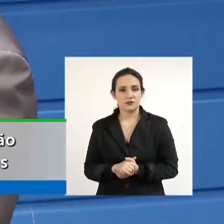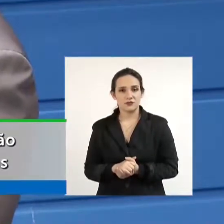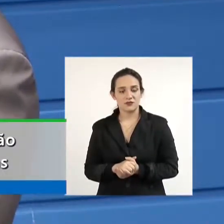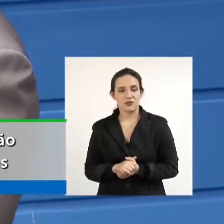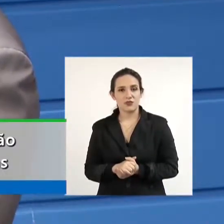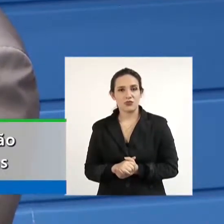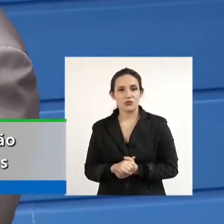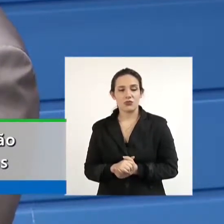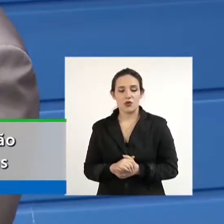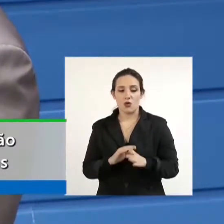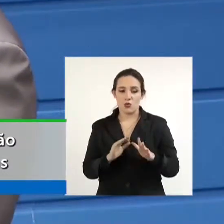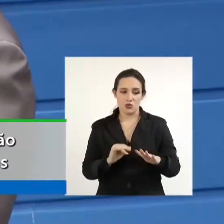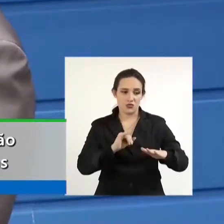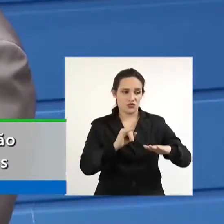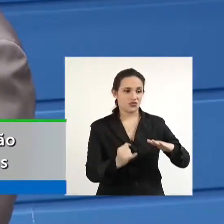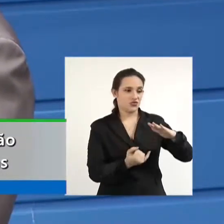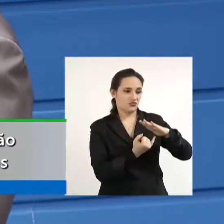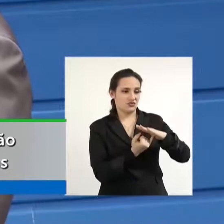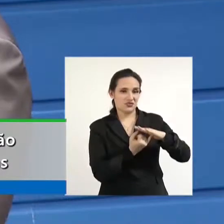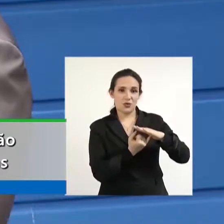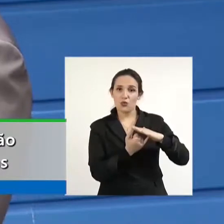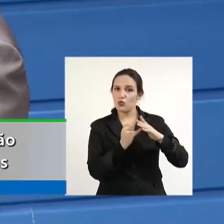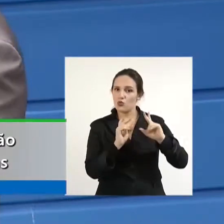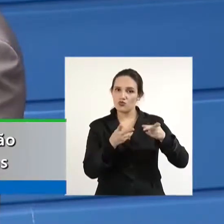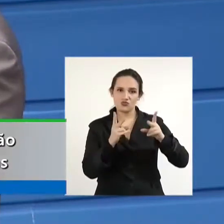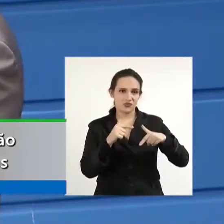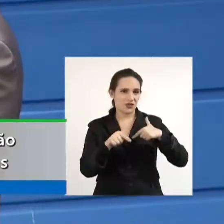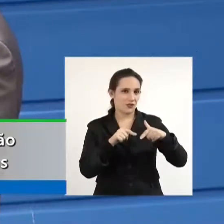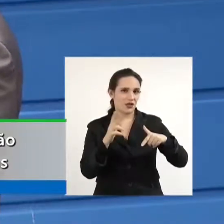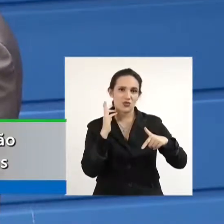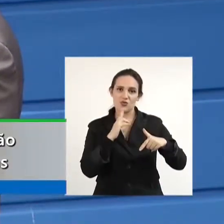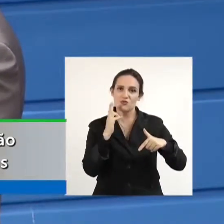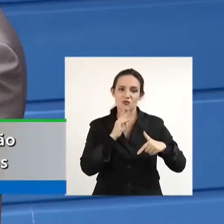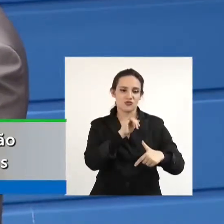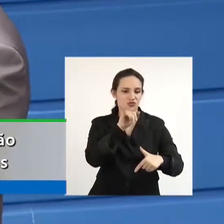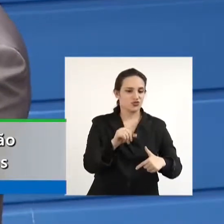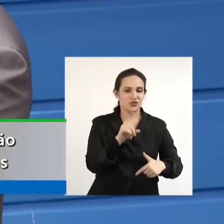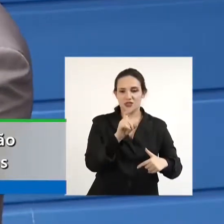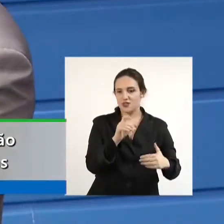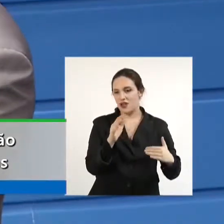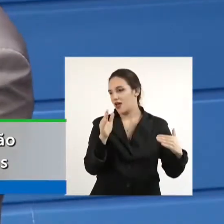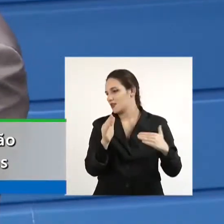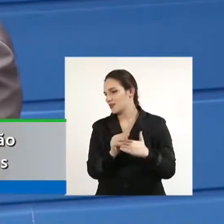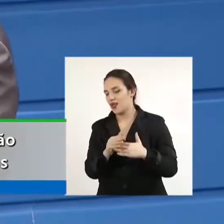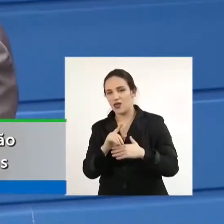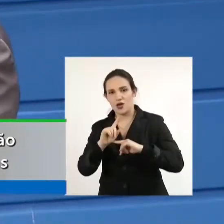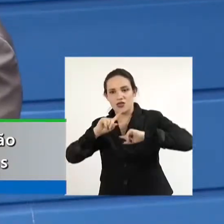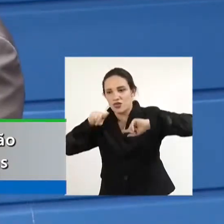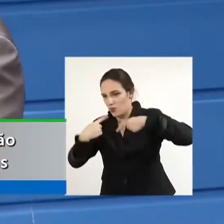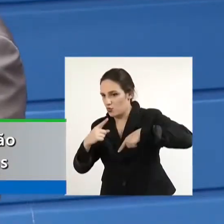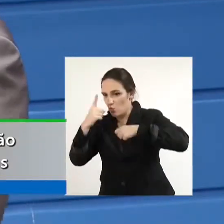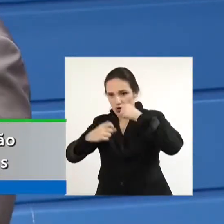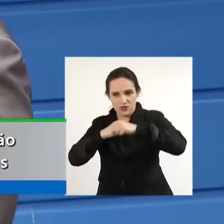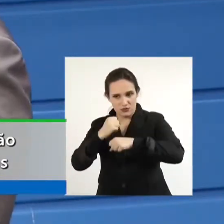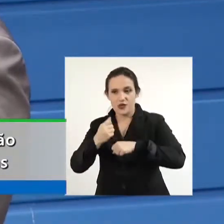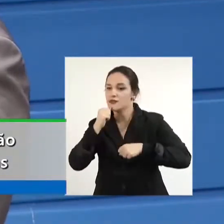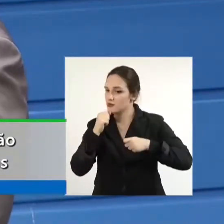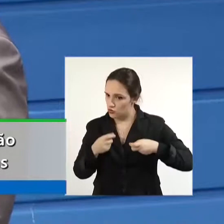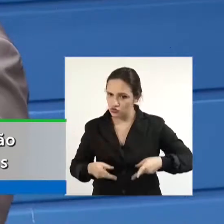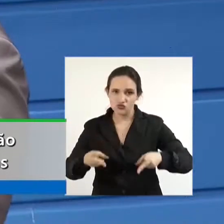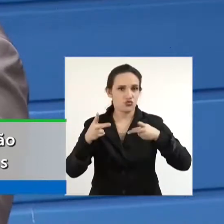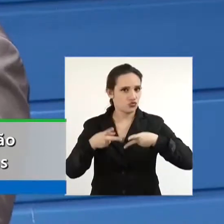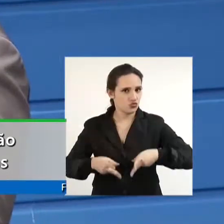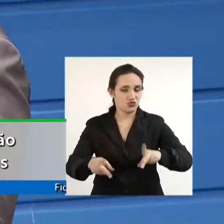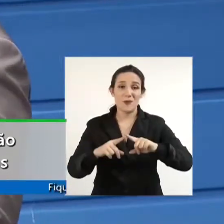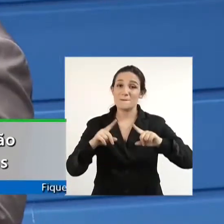elas funcionam de janeiro a janeiro, E aí, em janeiro, começa a fazer o chamamento para fevereiro, para começar a pagar em março. E é essa dificuldade que